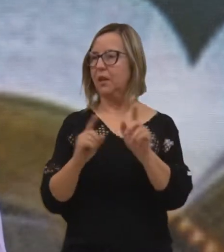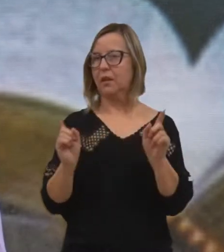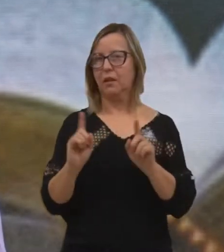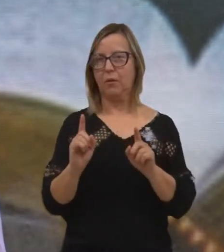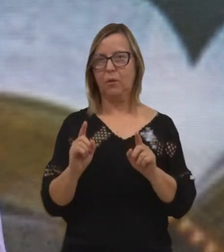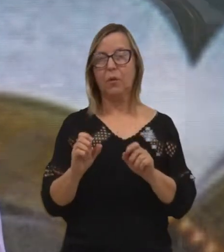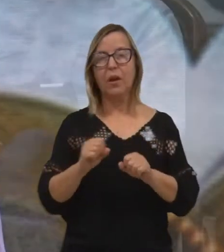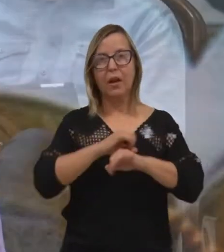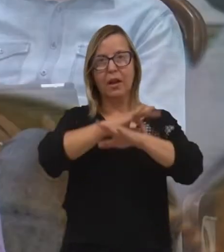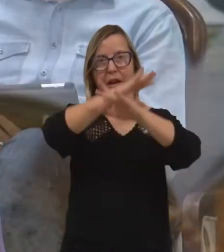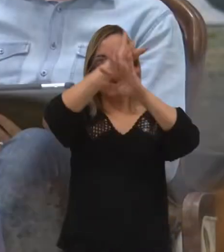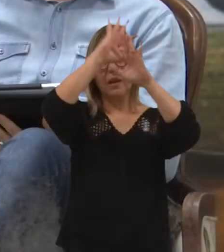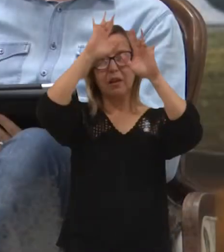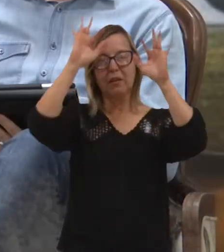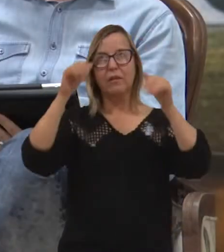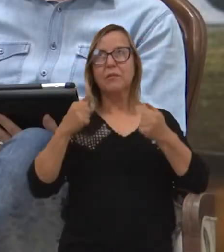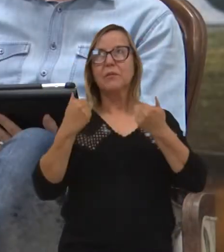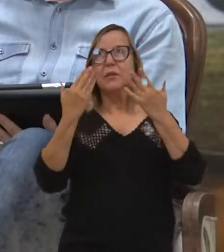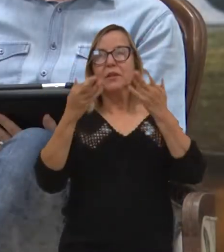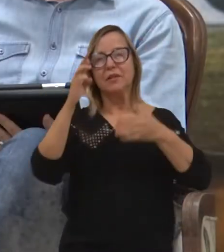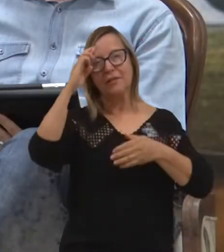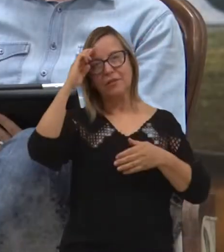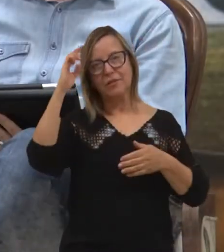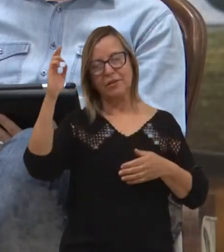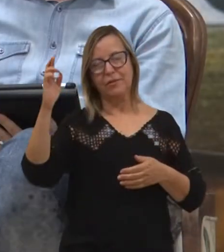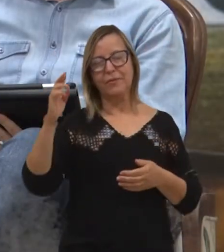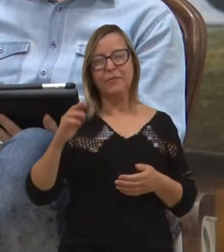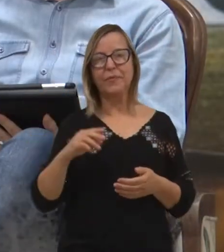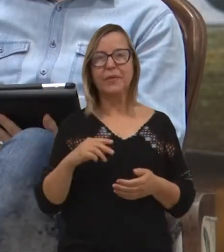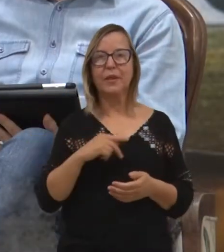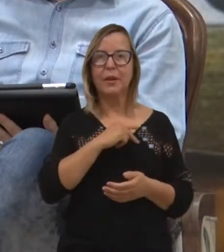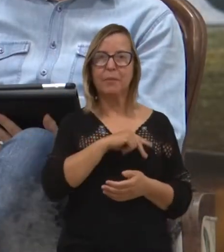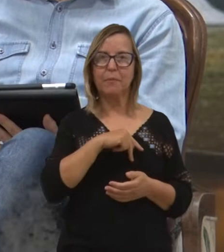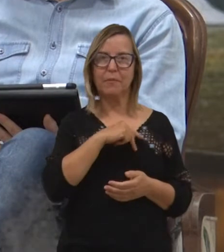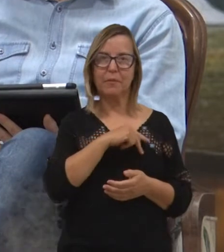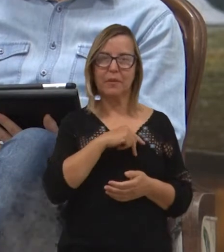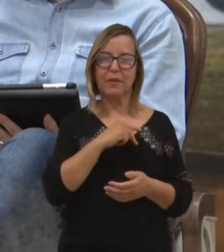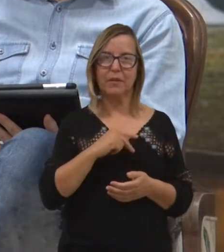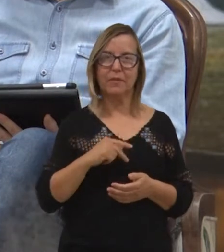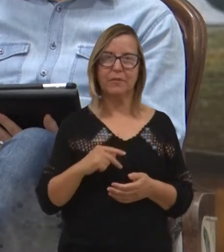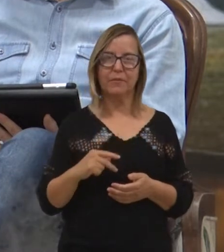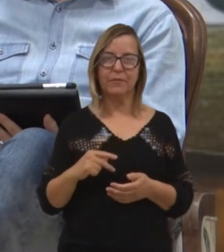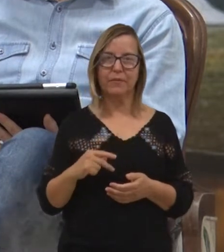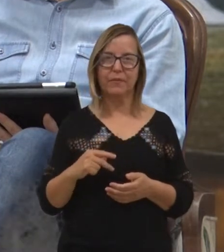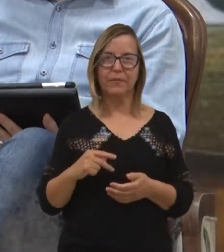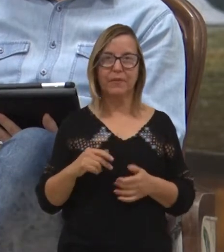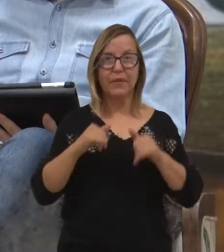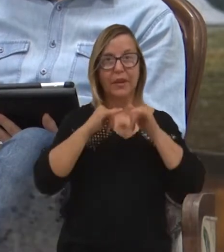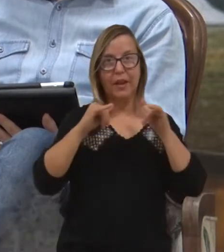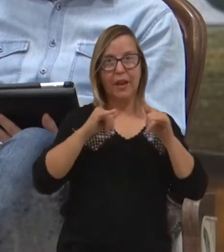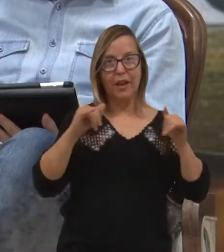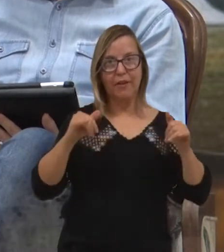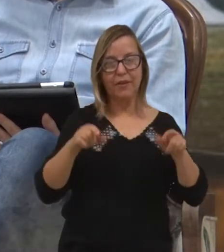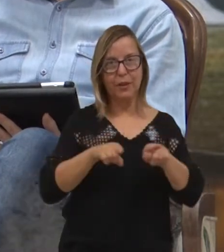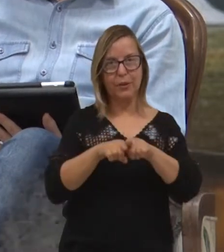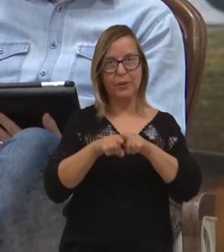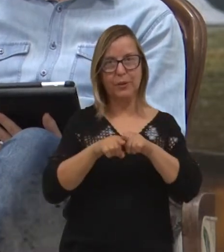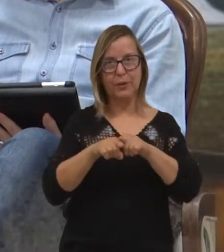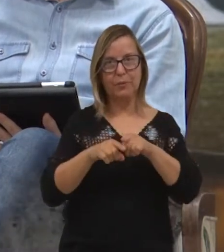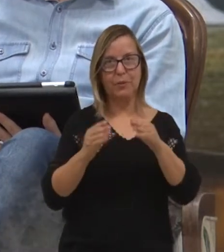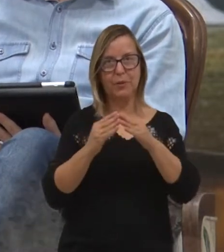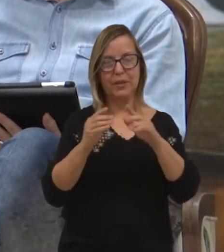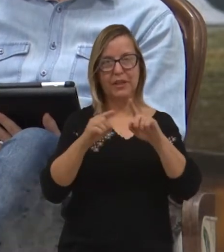E o apóstolo Paulo, nesse texto, ele traz para aqueles irmãos da igreja de Coríntio